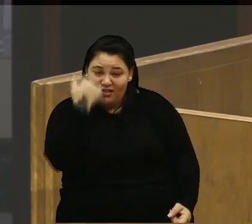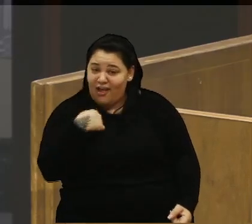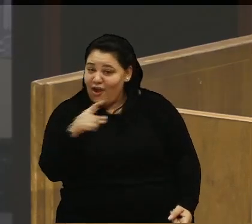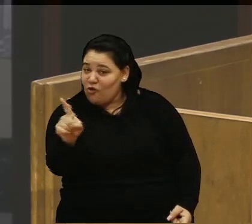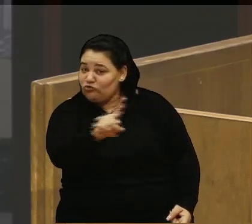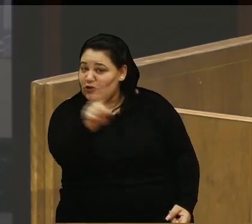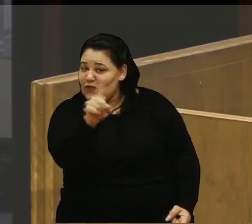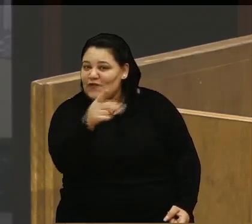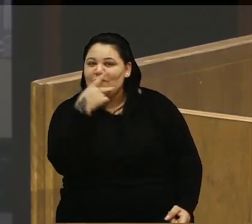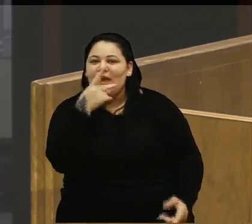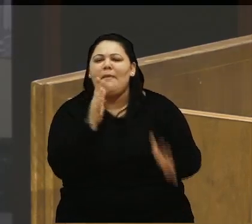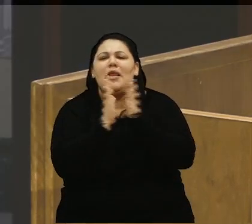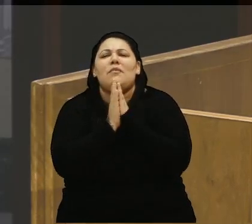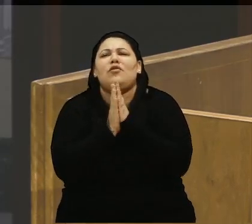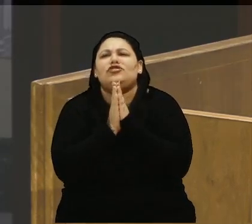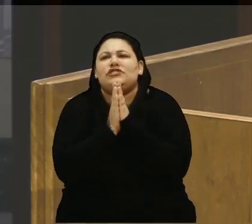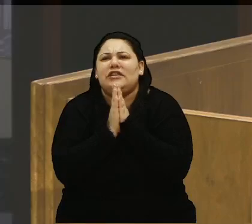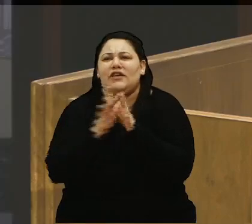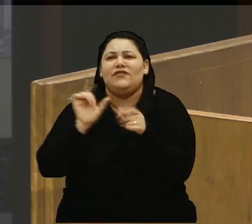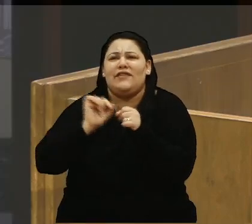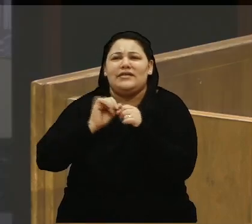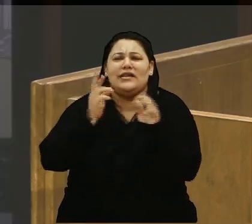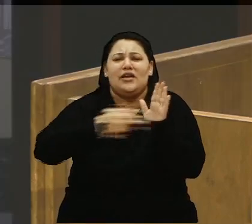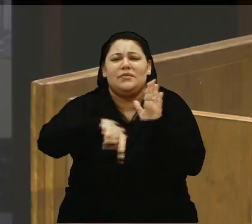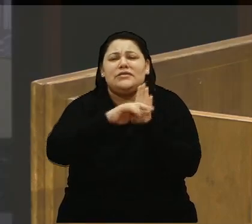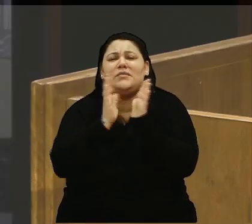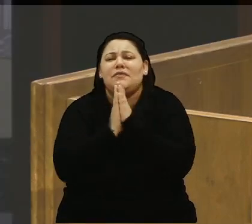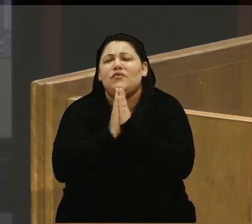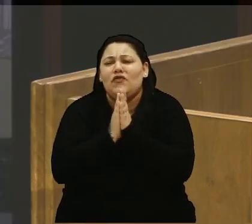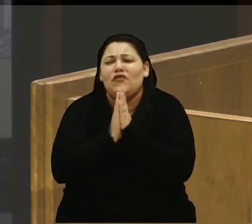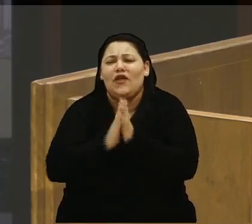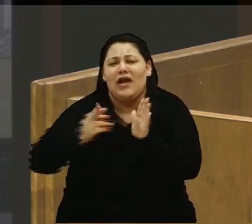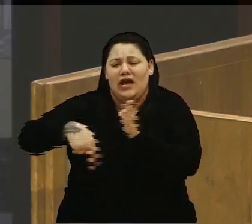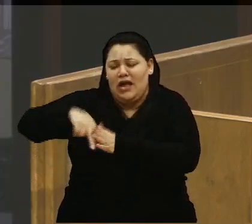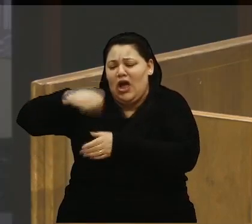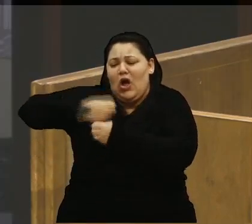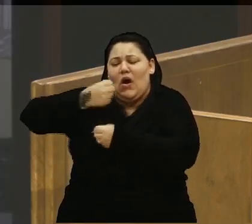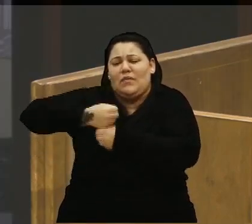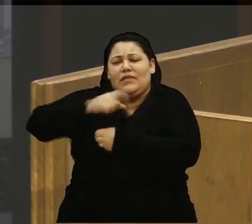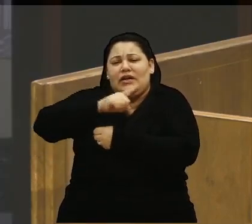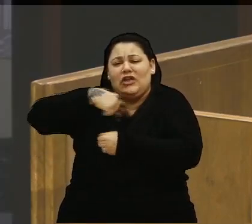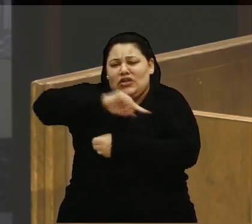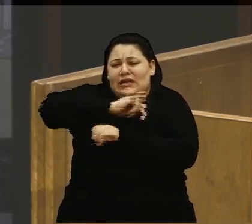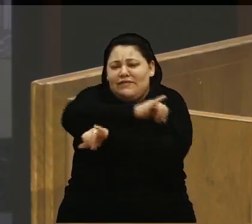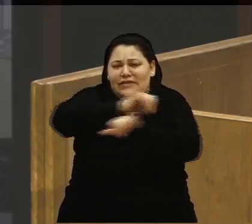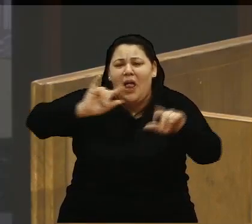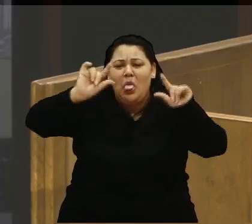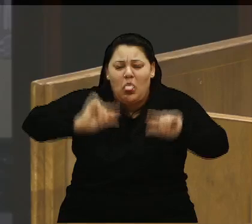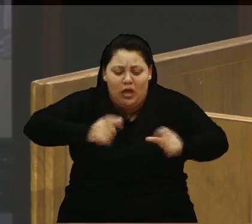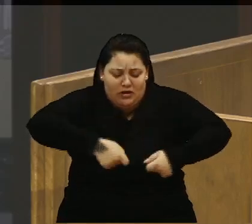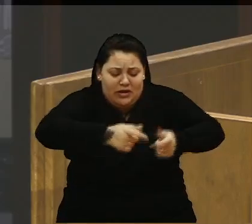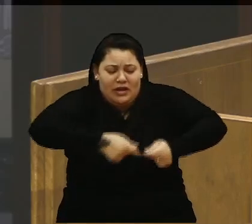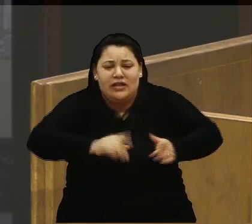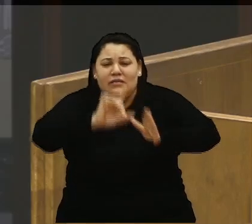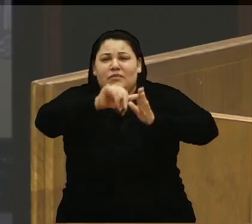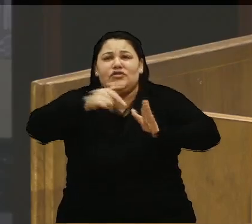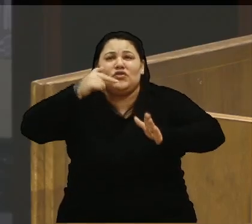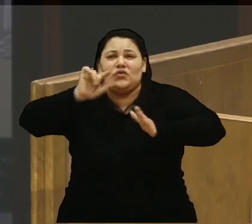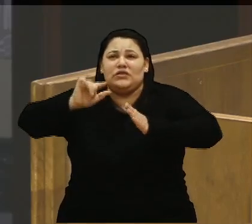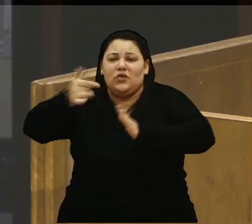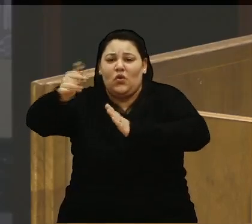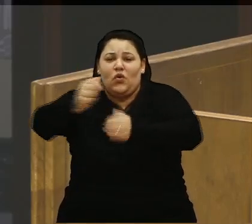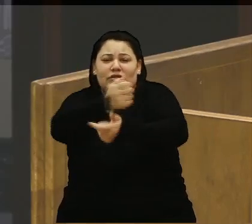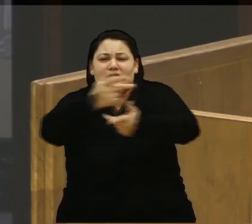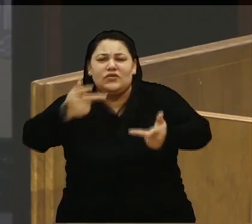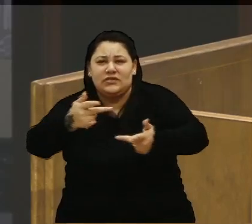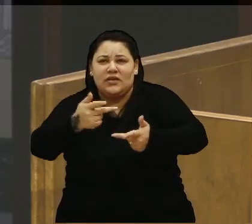pelo amor de Deus, faz essa restauração pra mim, por favor. Faz a restauração pra nós dizer que nós gastamos menos. Depois eu te consigo outra coisa lá na frente. Faz